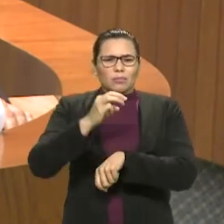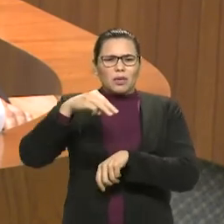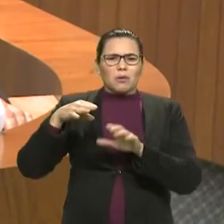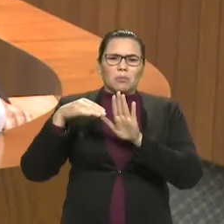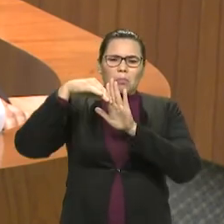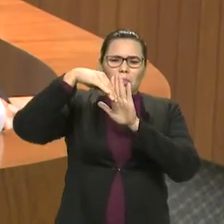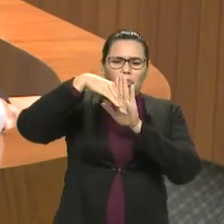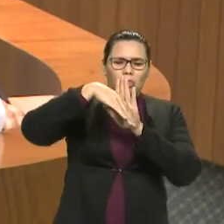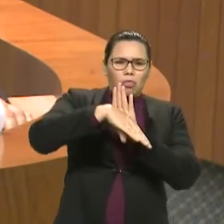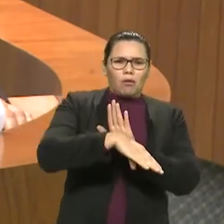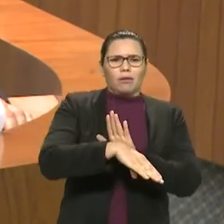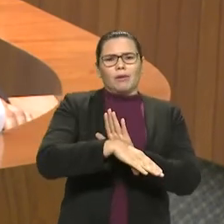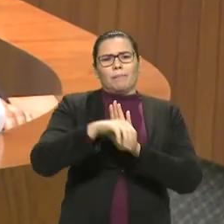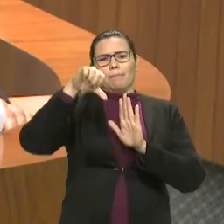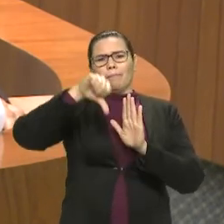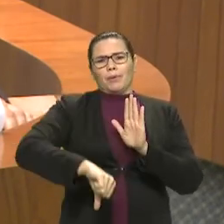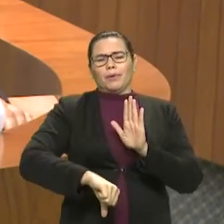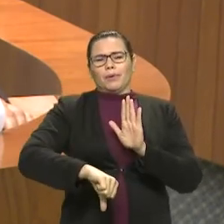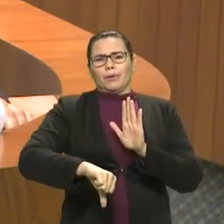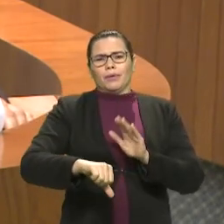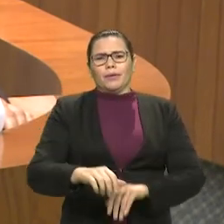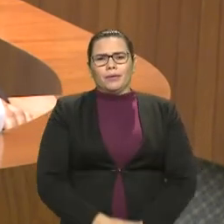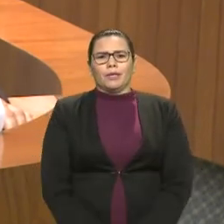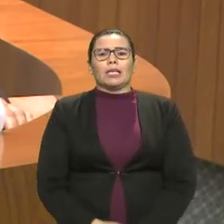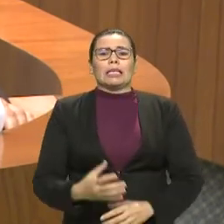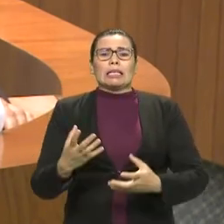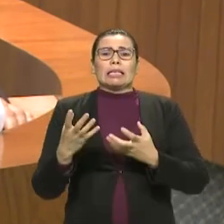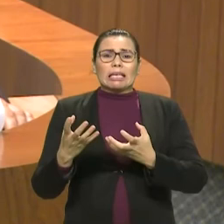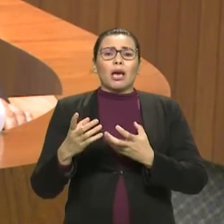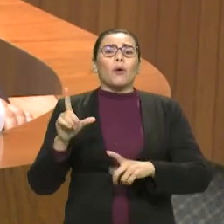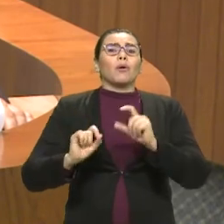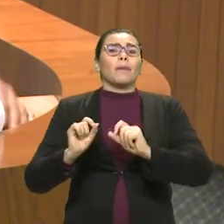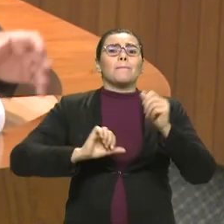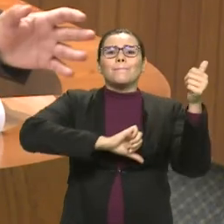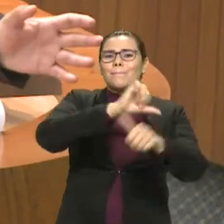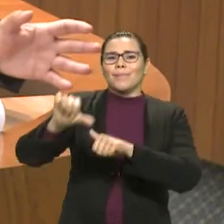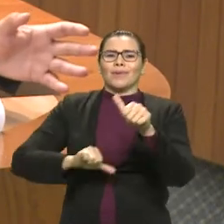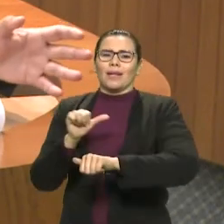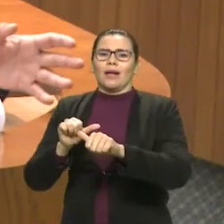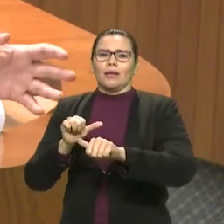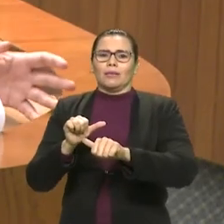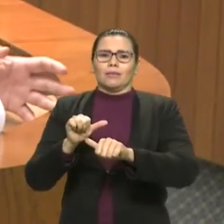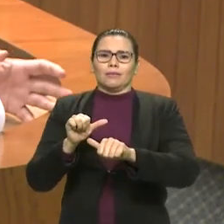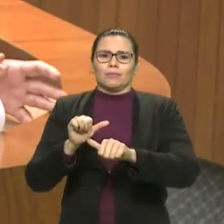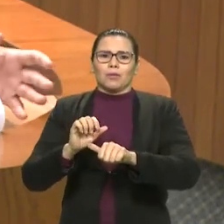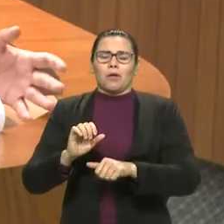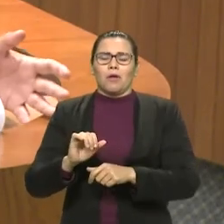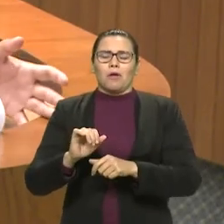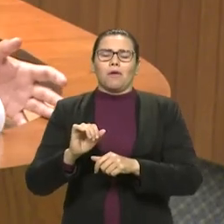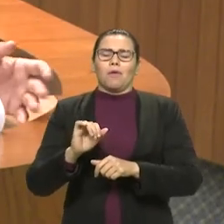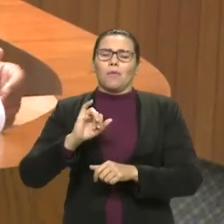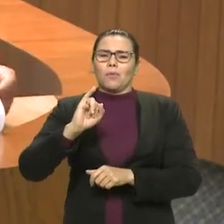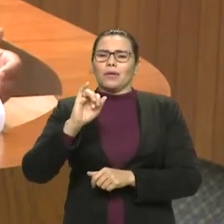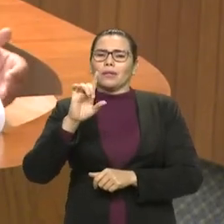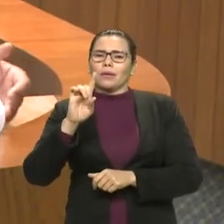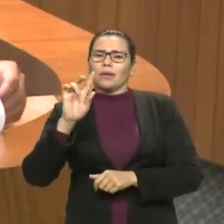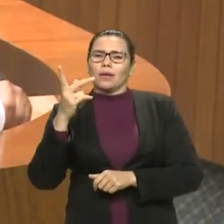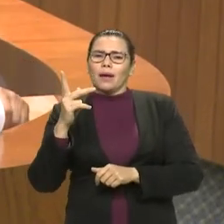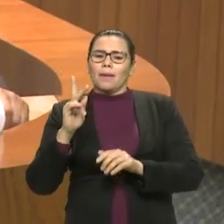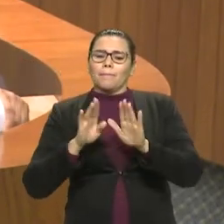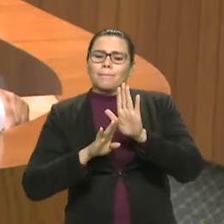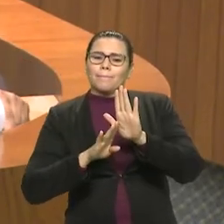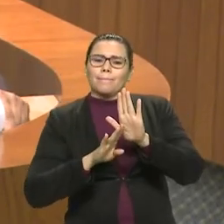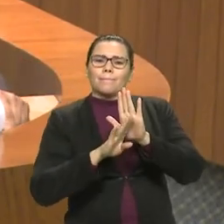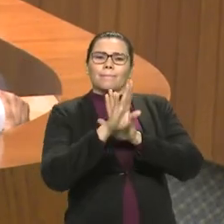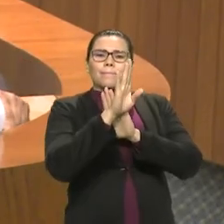progresso e principalmente uma gestão que possa melhorar essa segurança a saúde porque quando as coisas estão boas o povo fala o povo